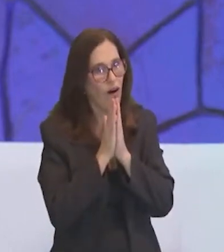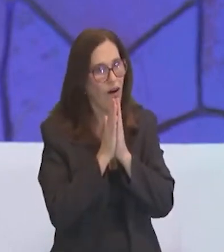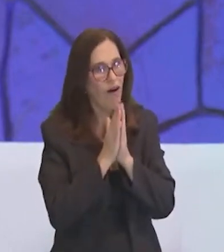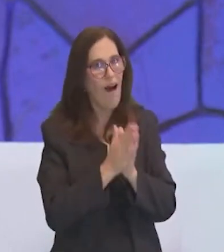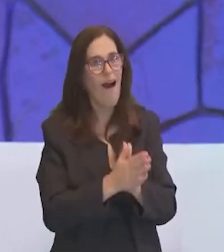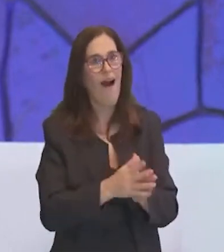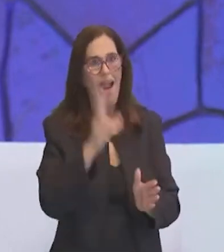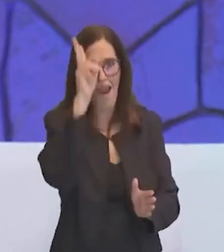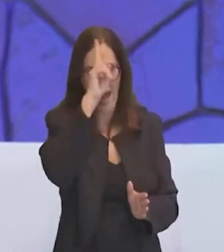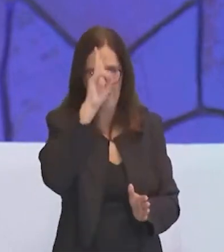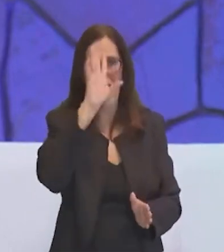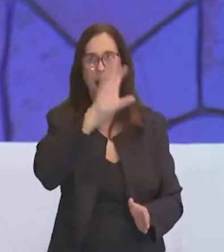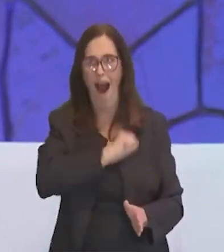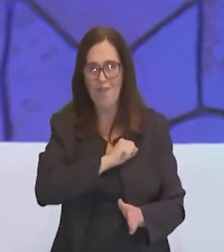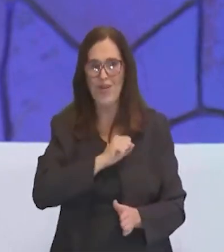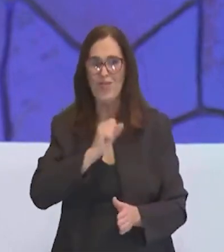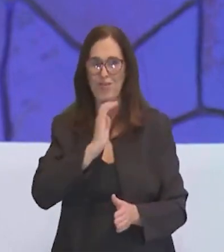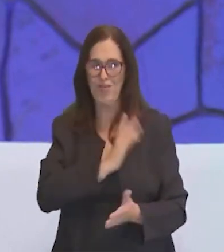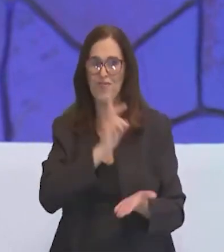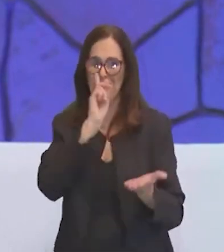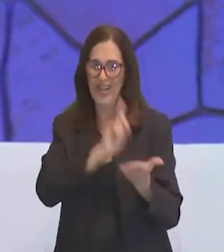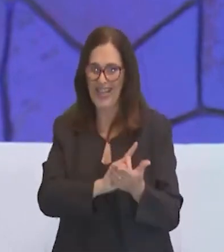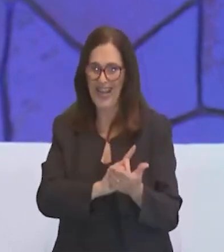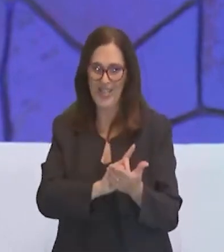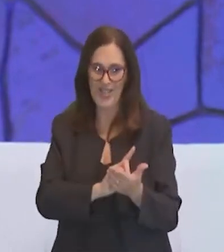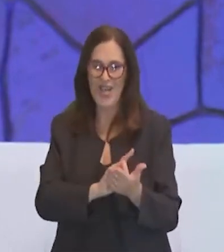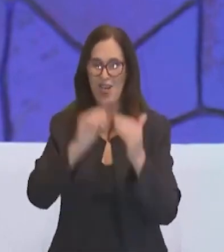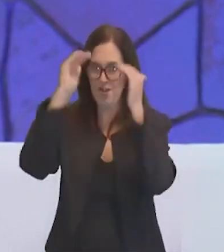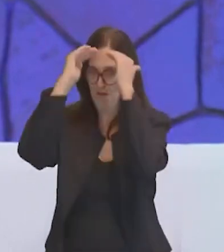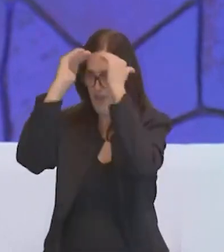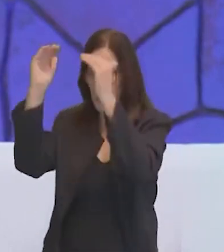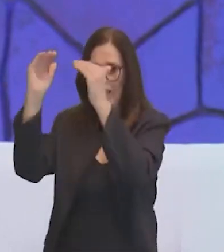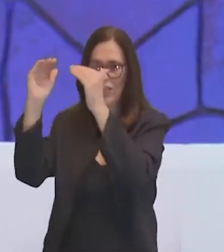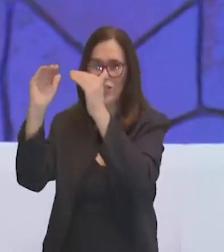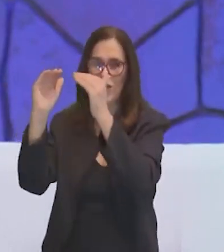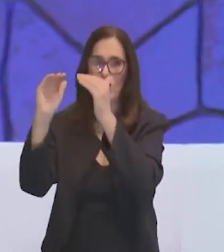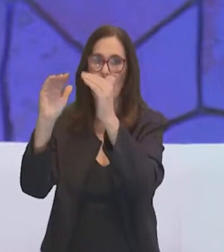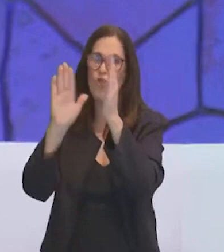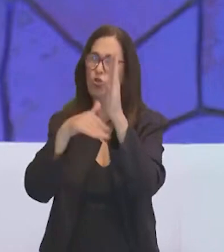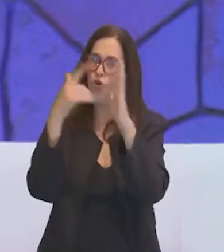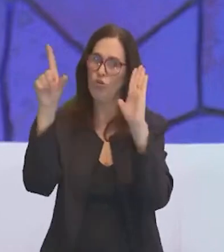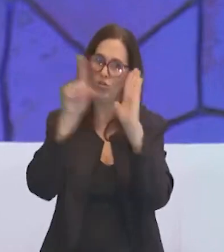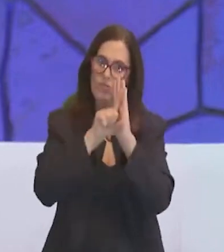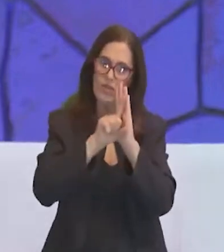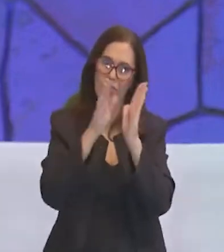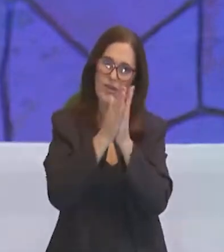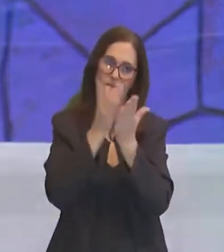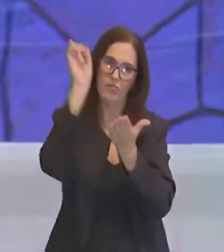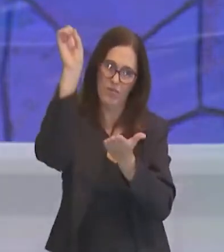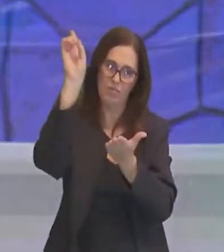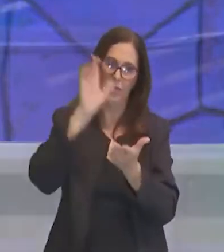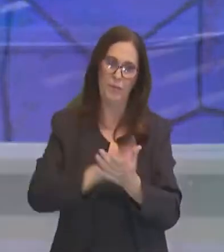de todo o coração e obedeçam todos os mandamentos. Amém.